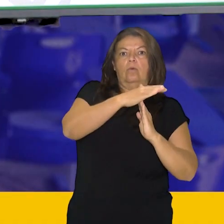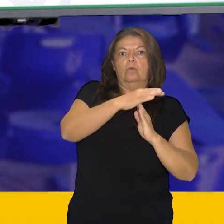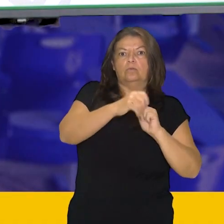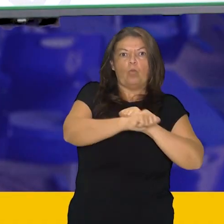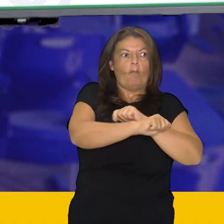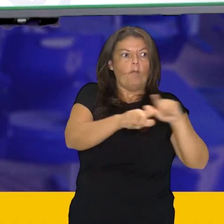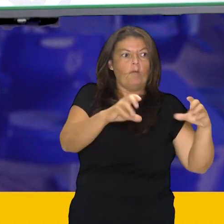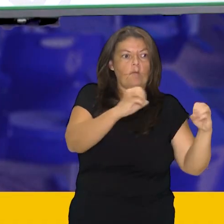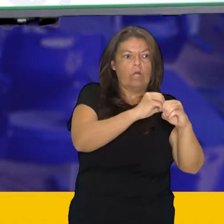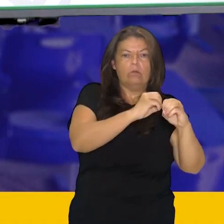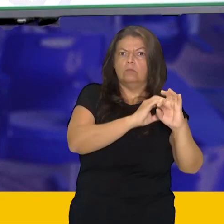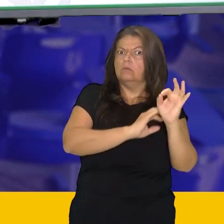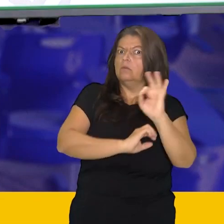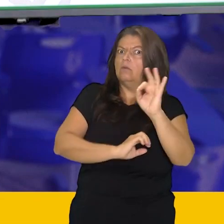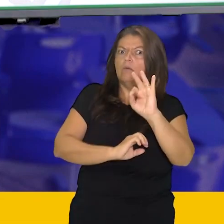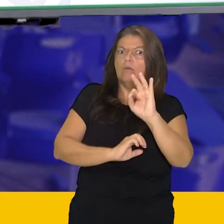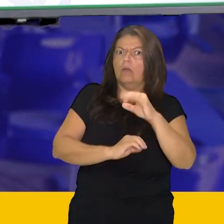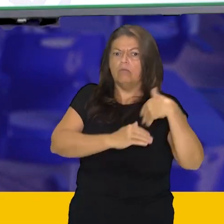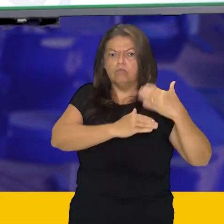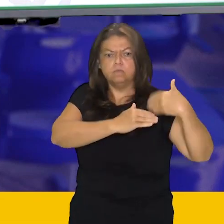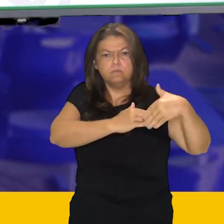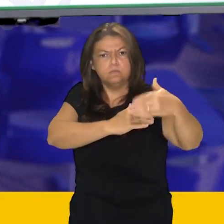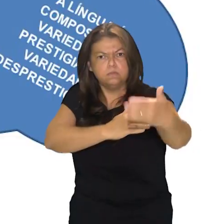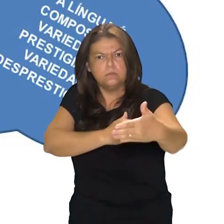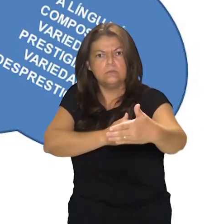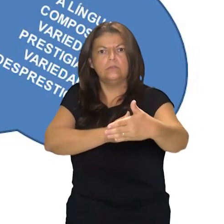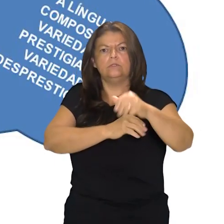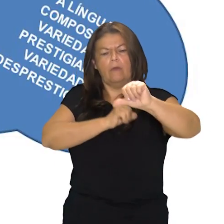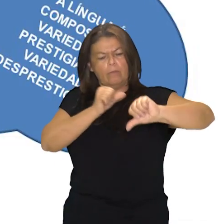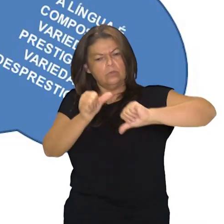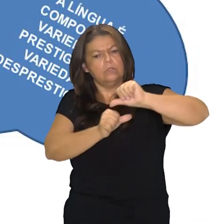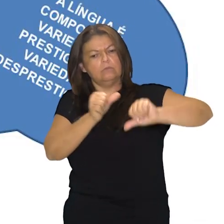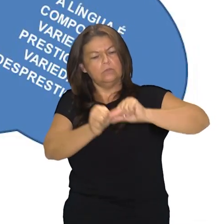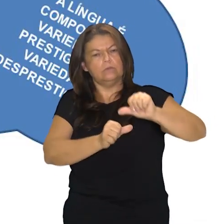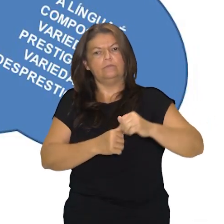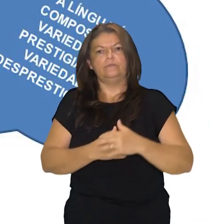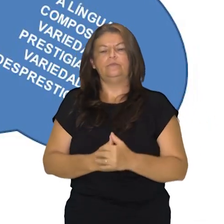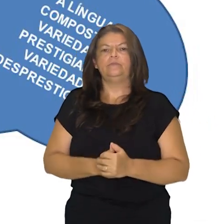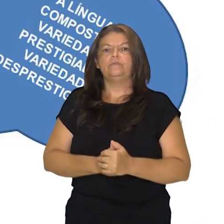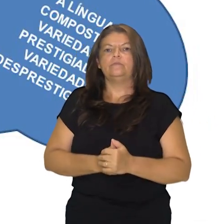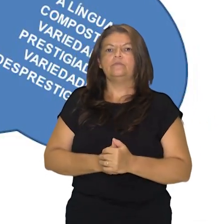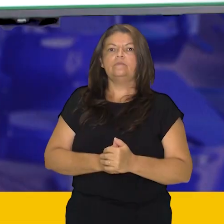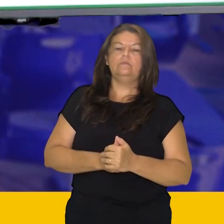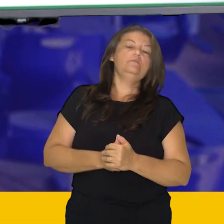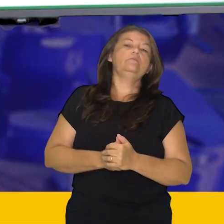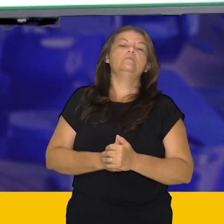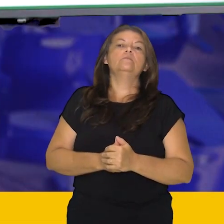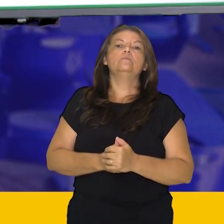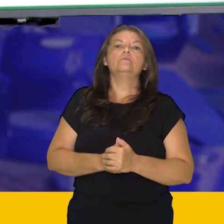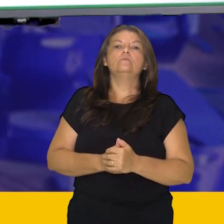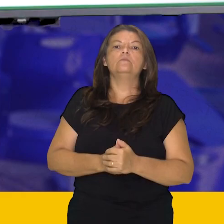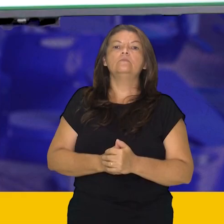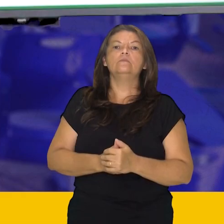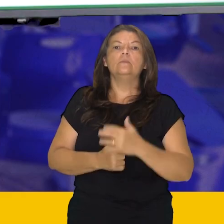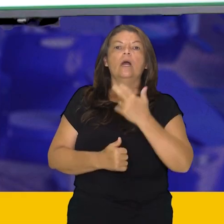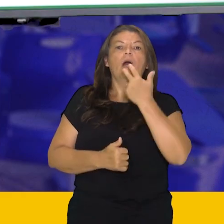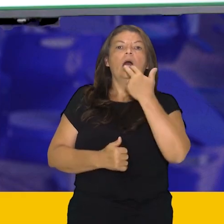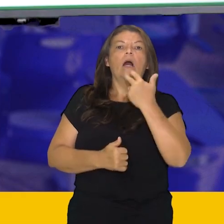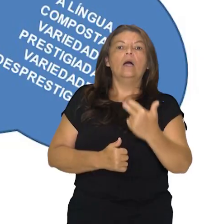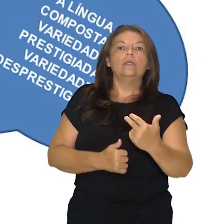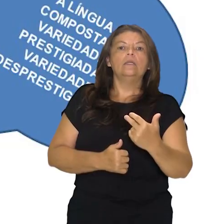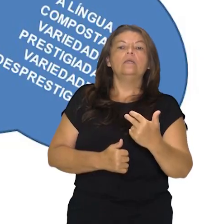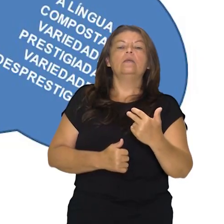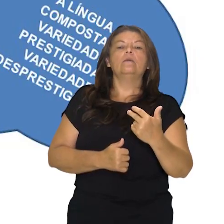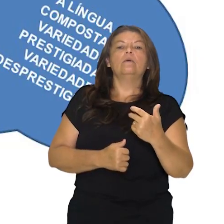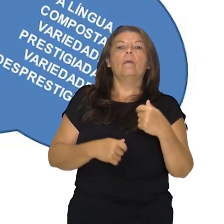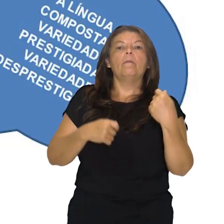feita apenas de uma face, certo? Prosseguindo essa discussão, eu quero trazer para vocês que a língua ela